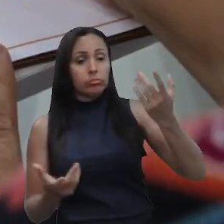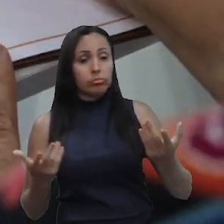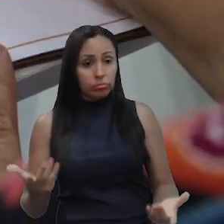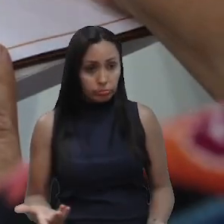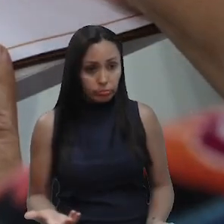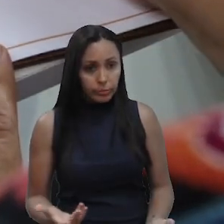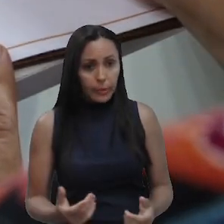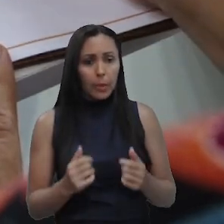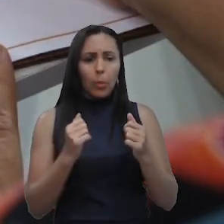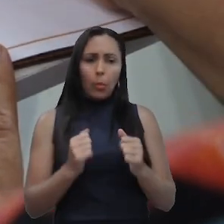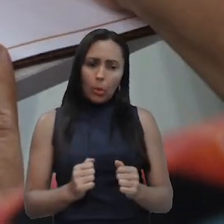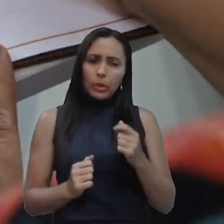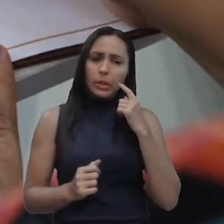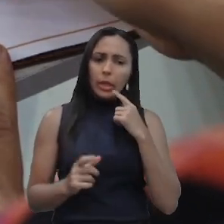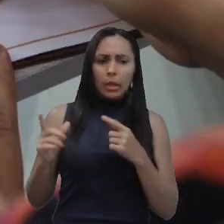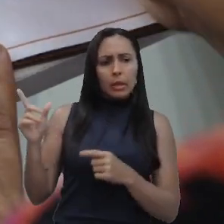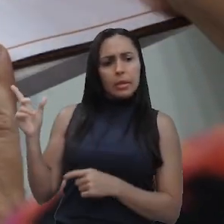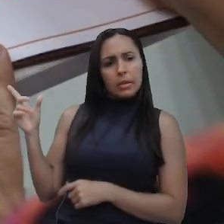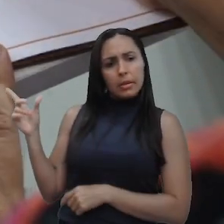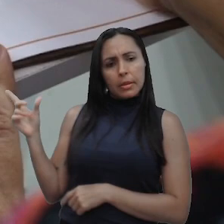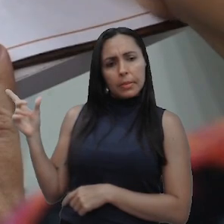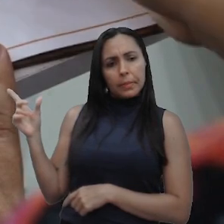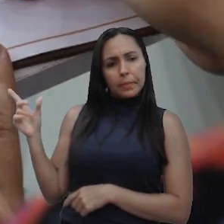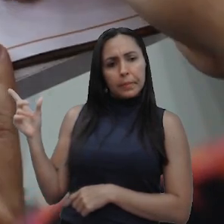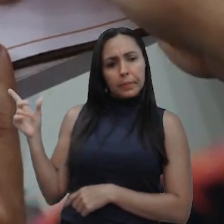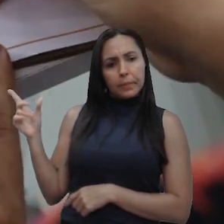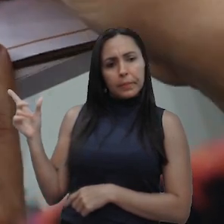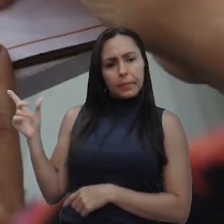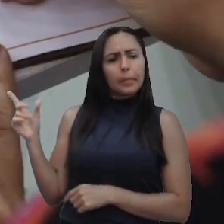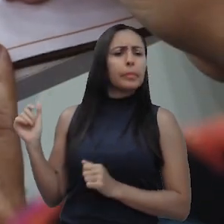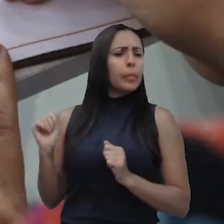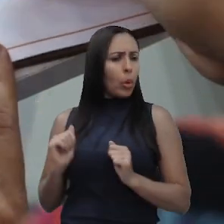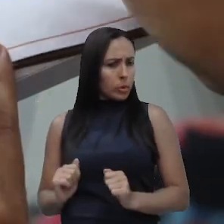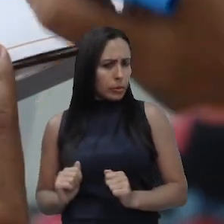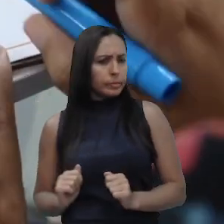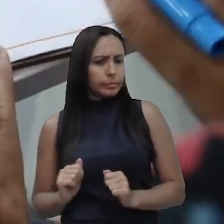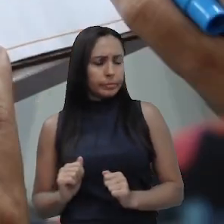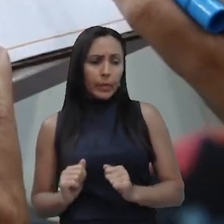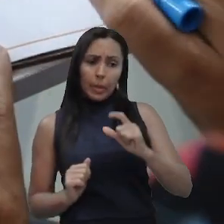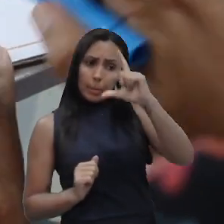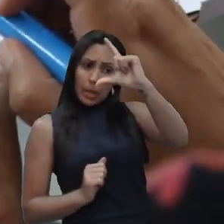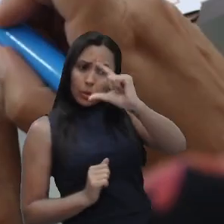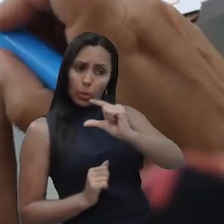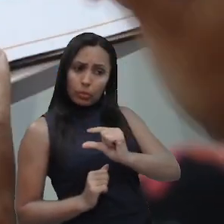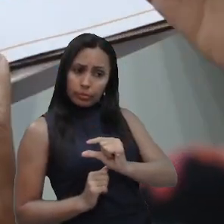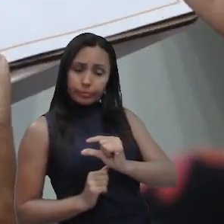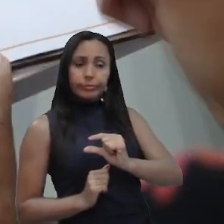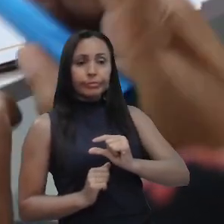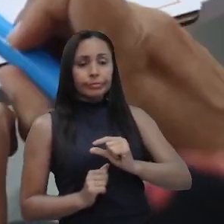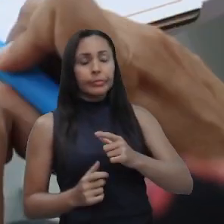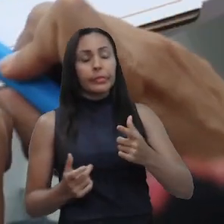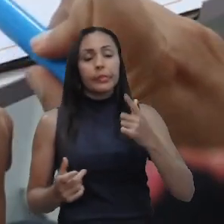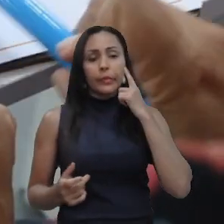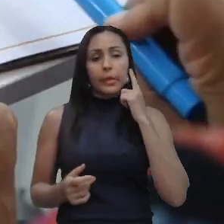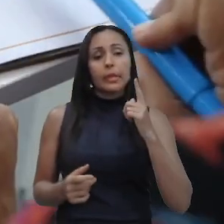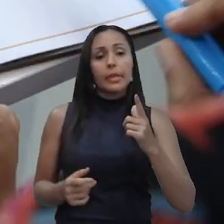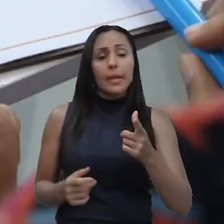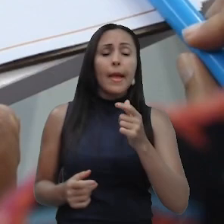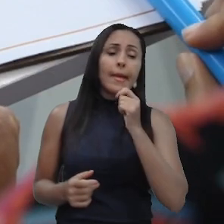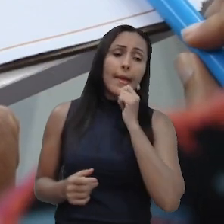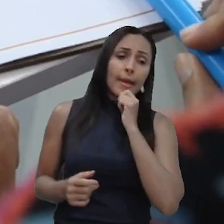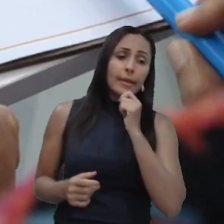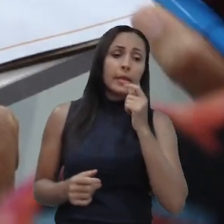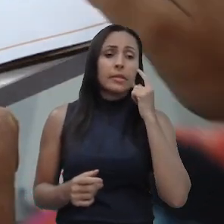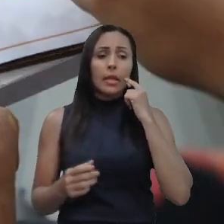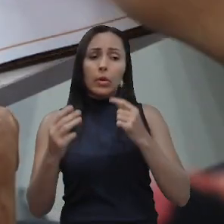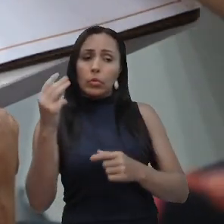uma outra coluna aqui com uma altura menor, e ainda assim ser um grid de